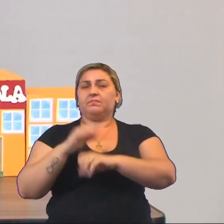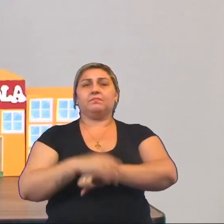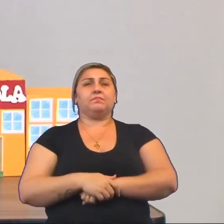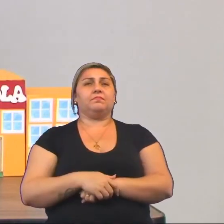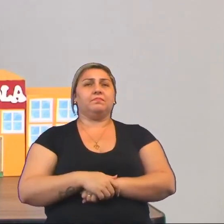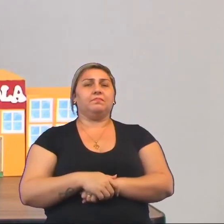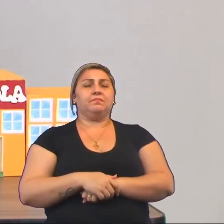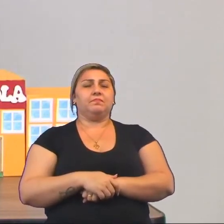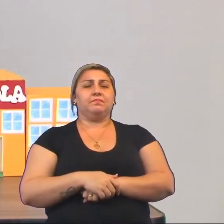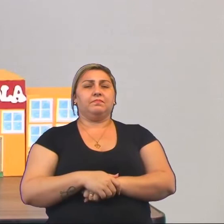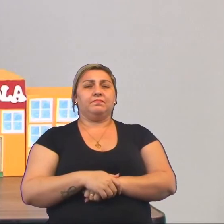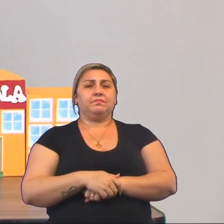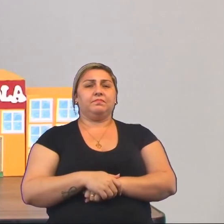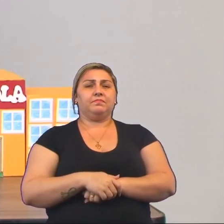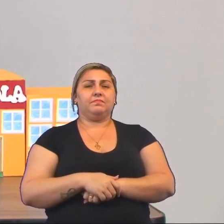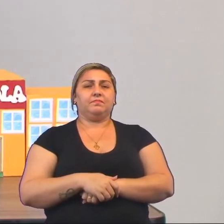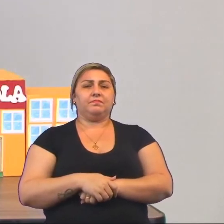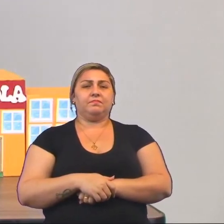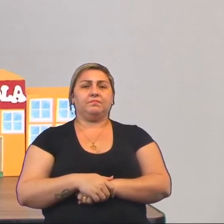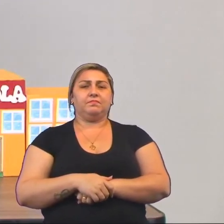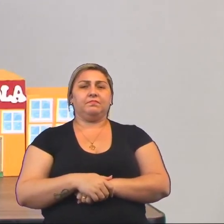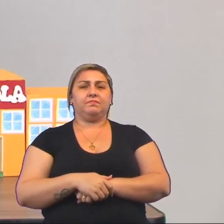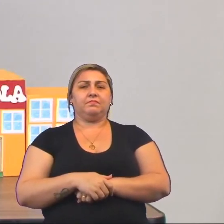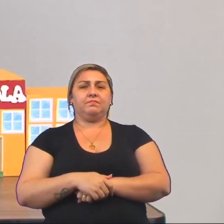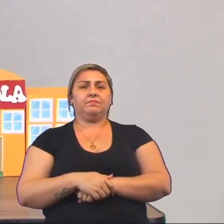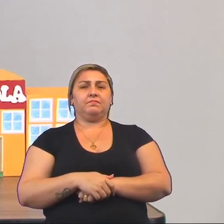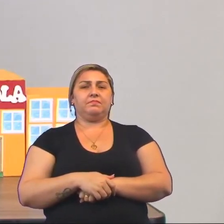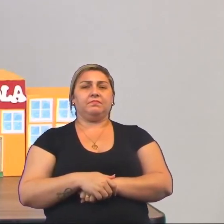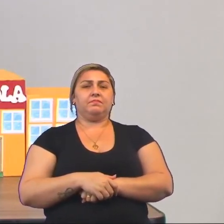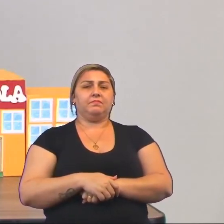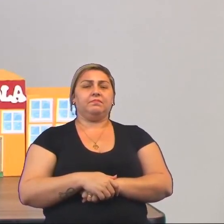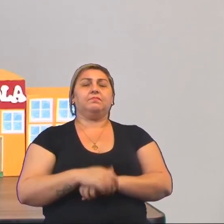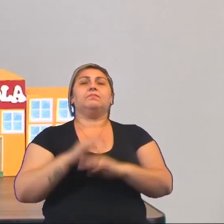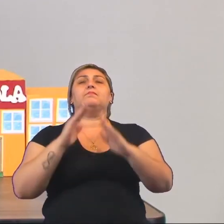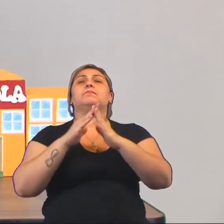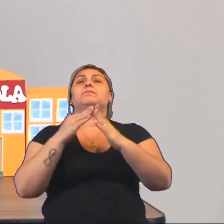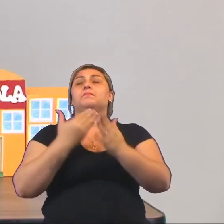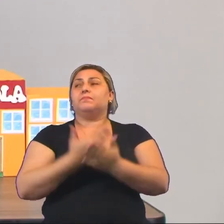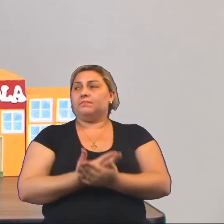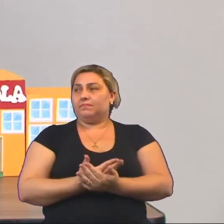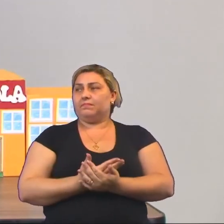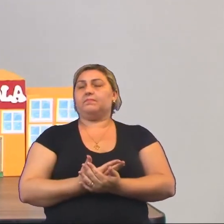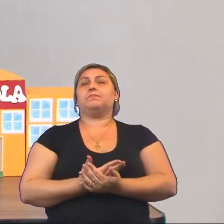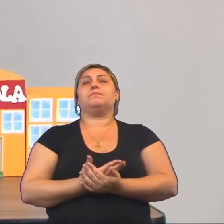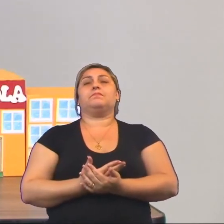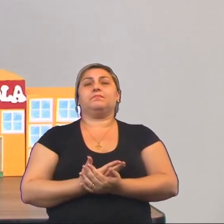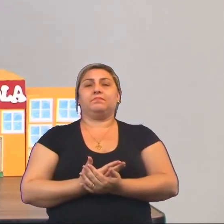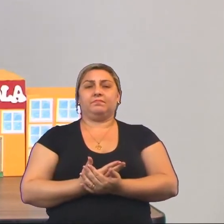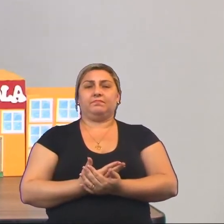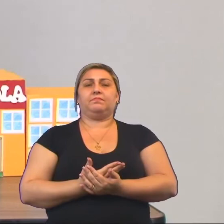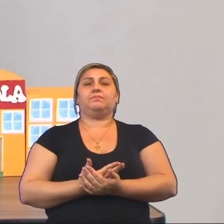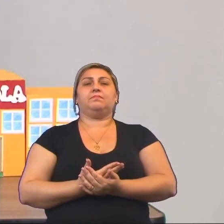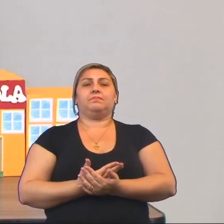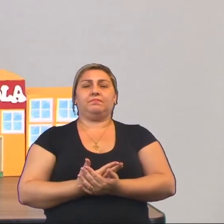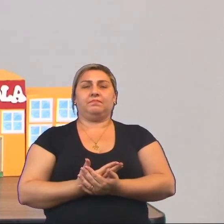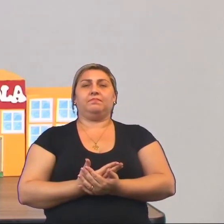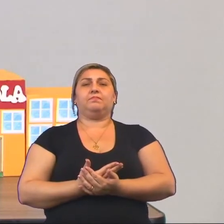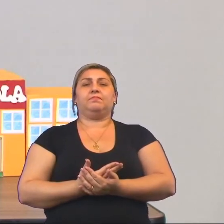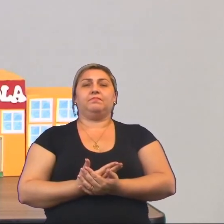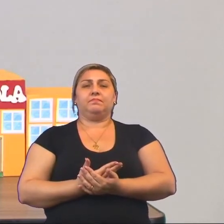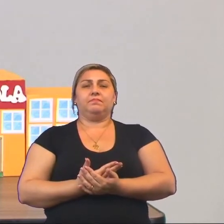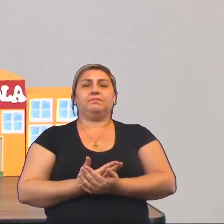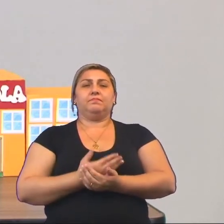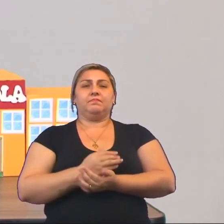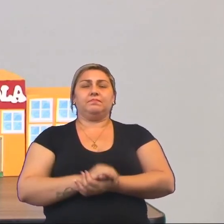Na escola, em casa, onde é? Na escola, isso mesmo.